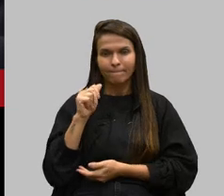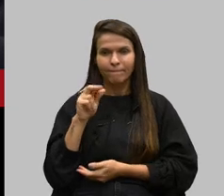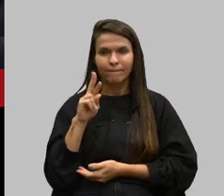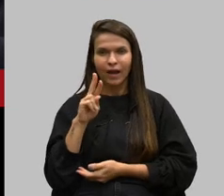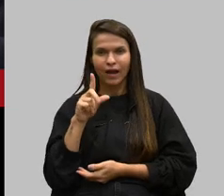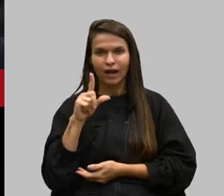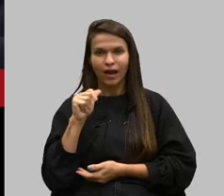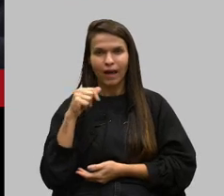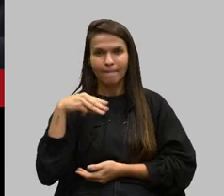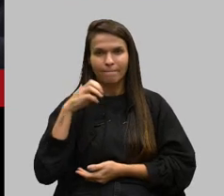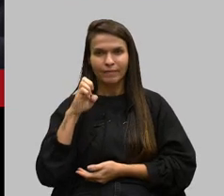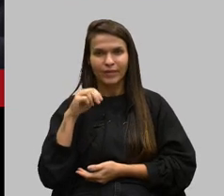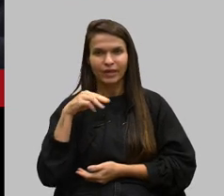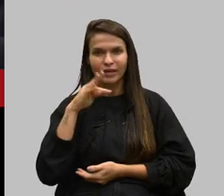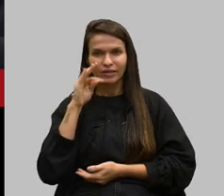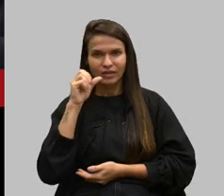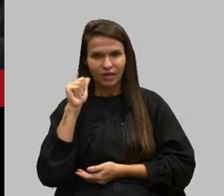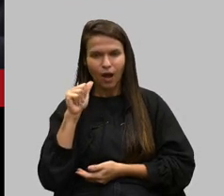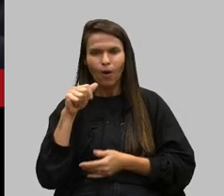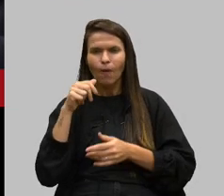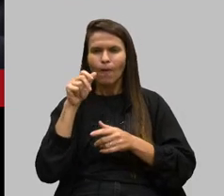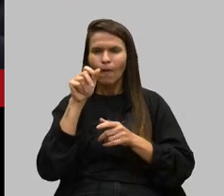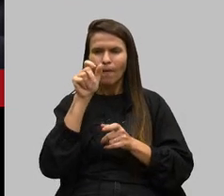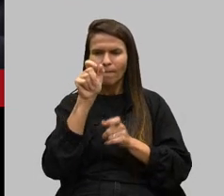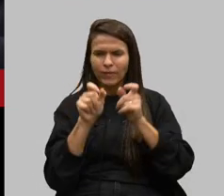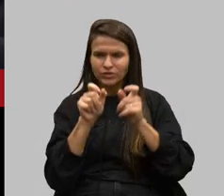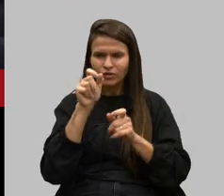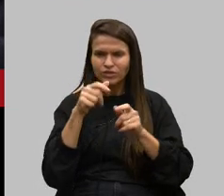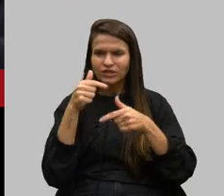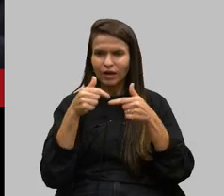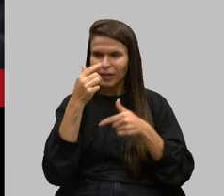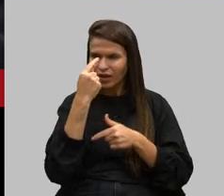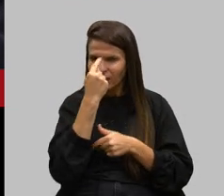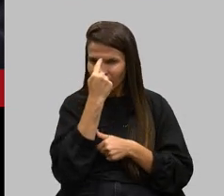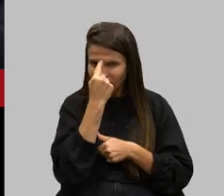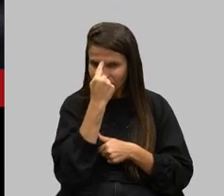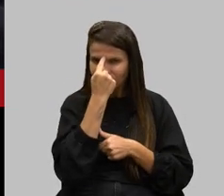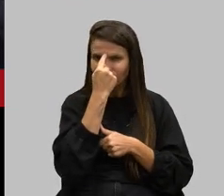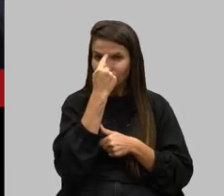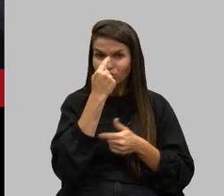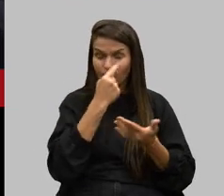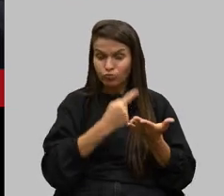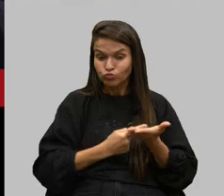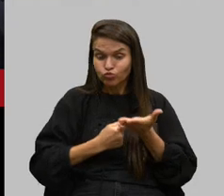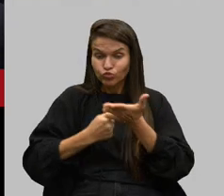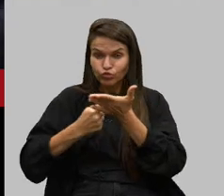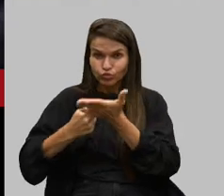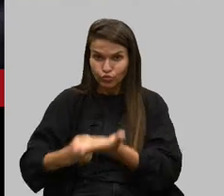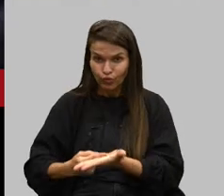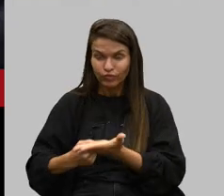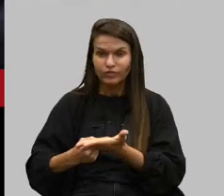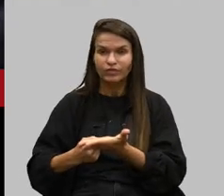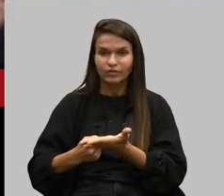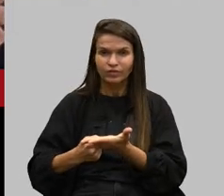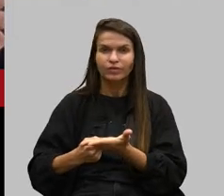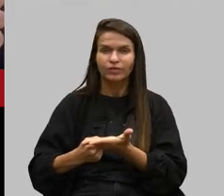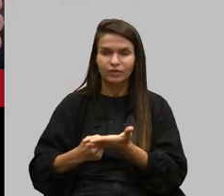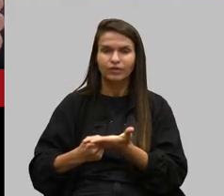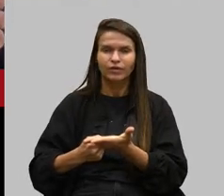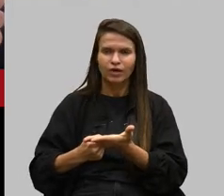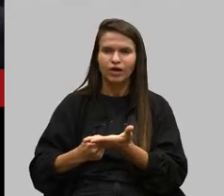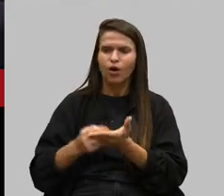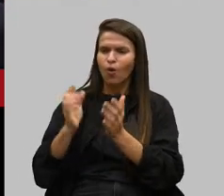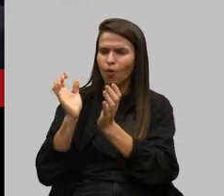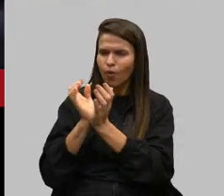trabalha na Índia da eu quero dizer que a índia está nos convocando o pessoal está lá na Índia